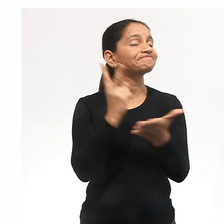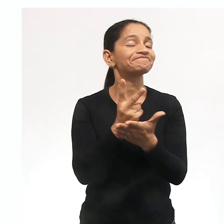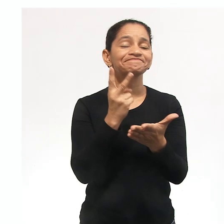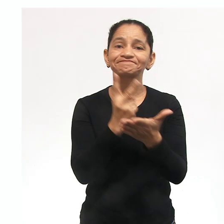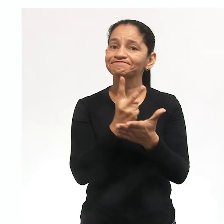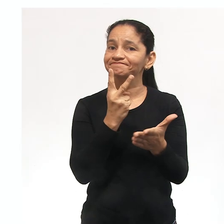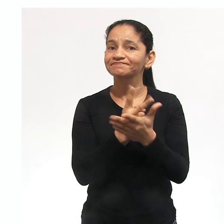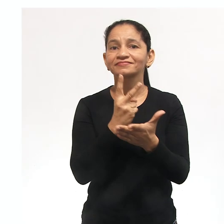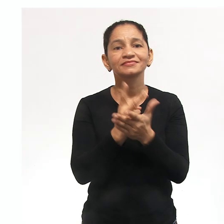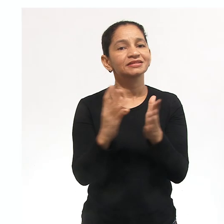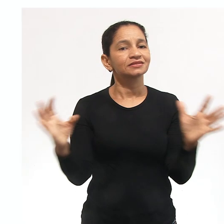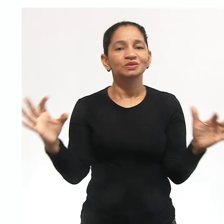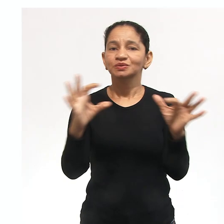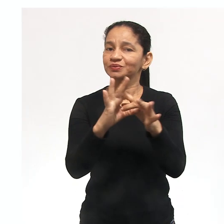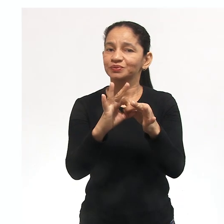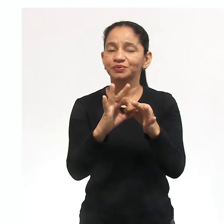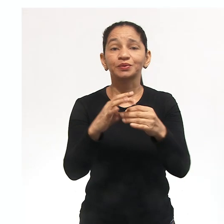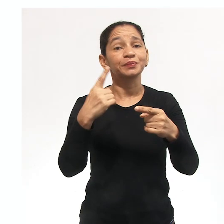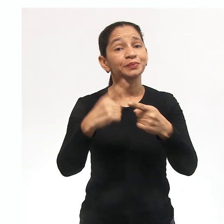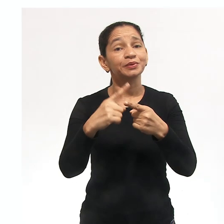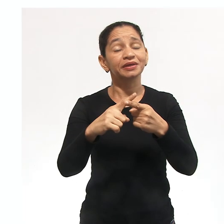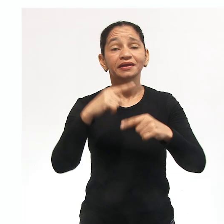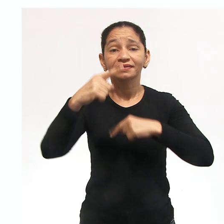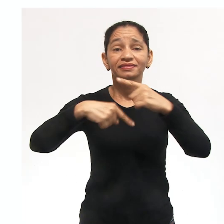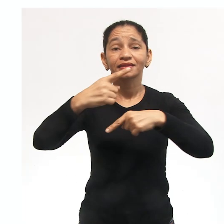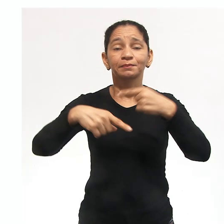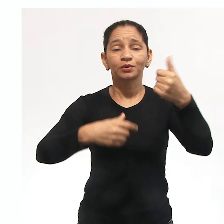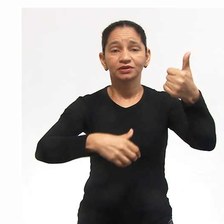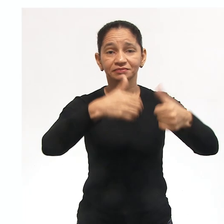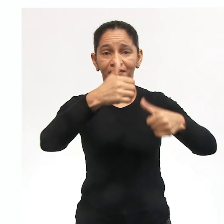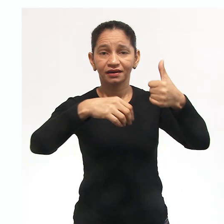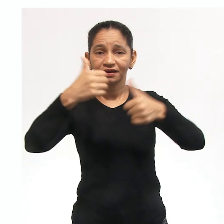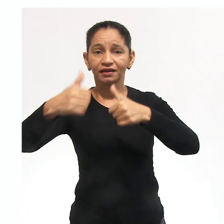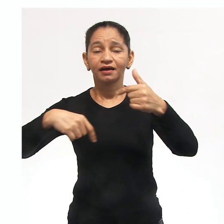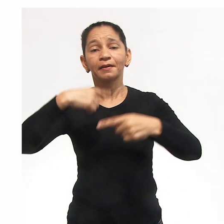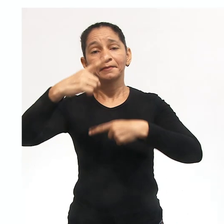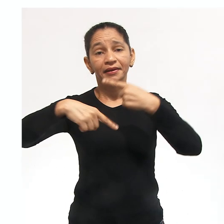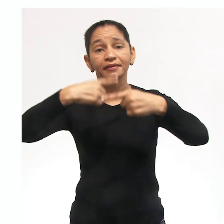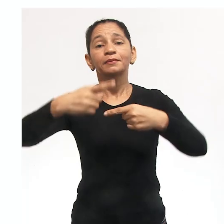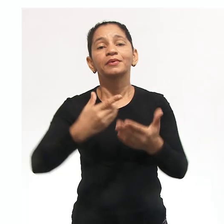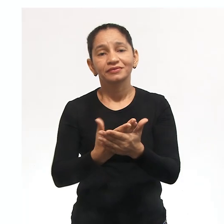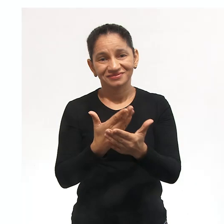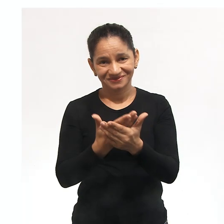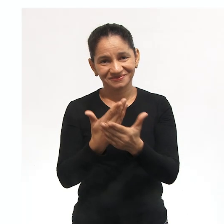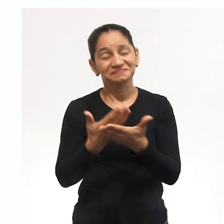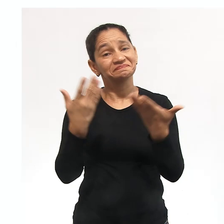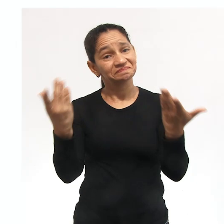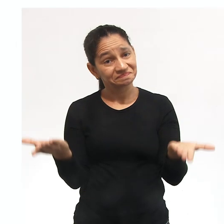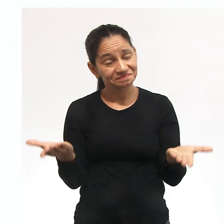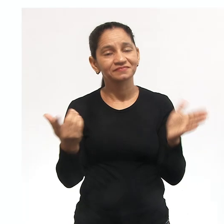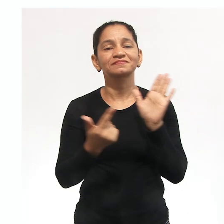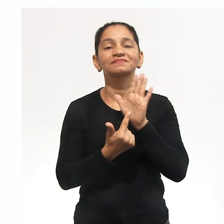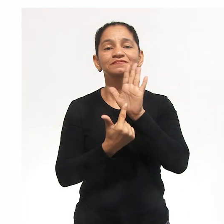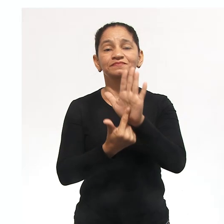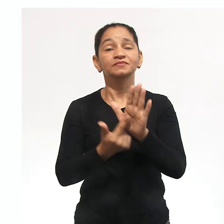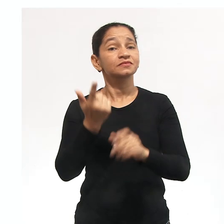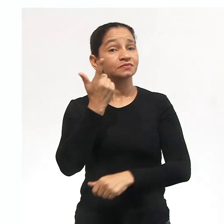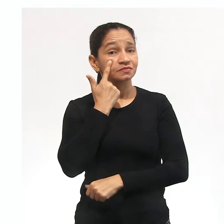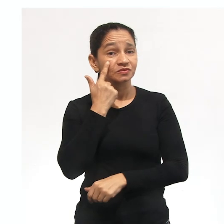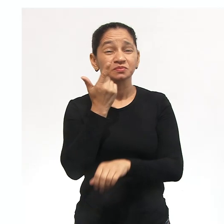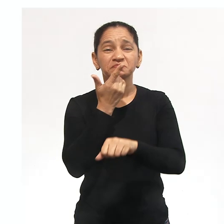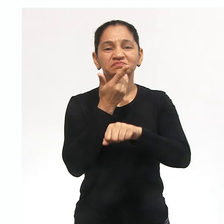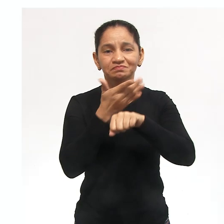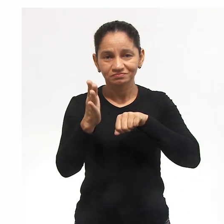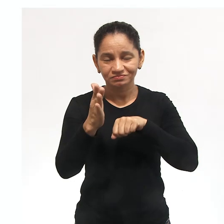indissociados para que sejam analisados, estudados. Então, vou te apresentar aqui um